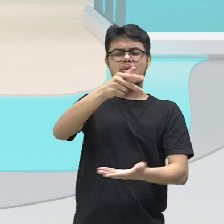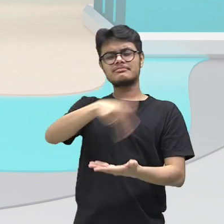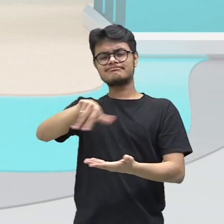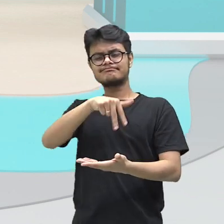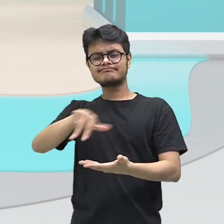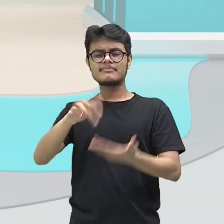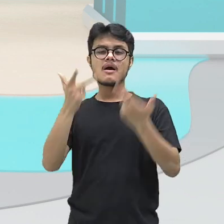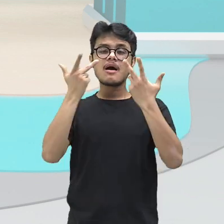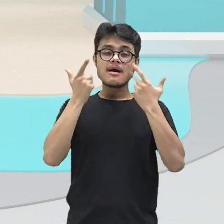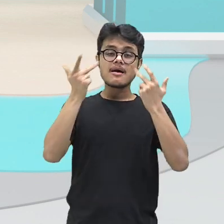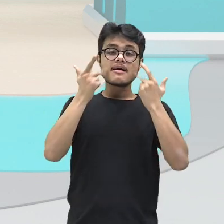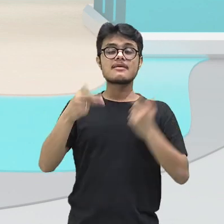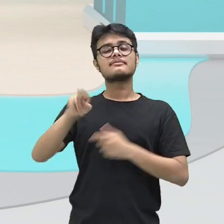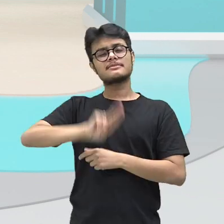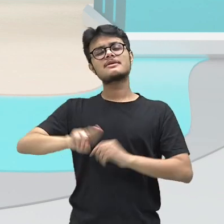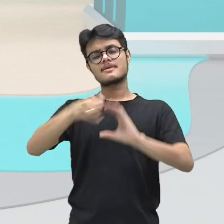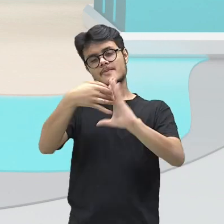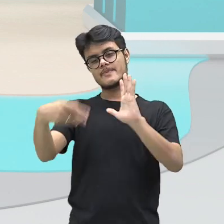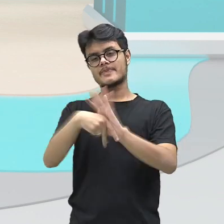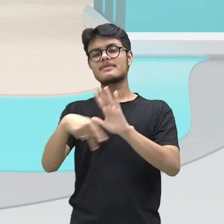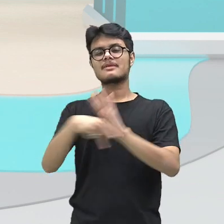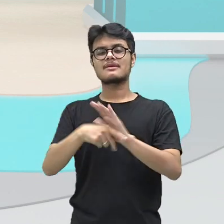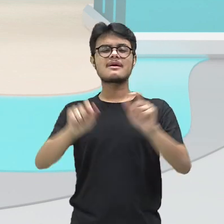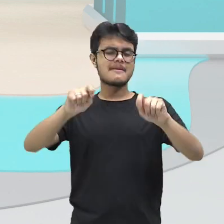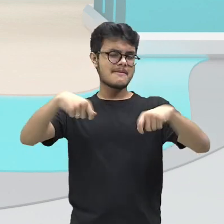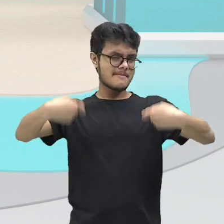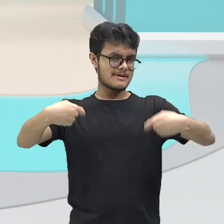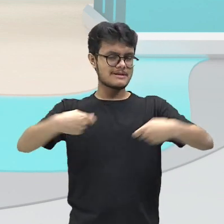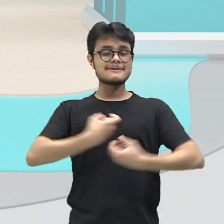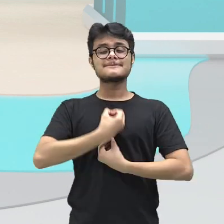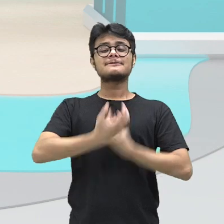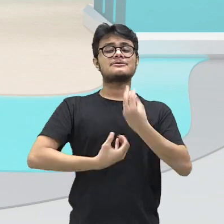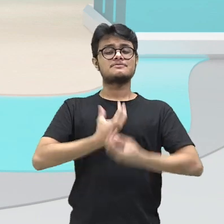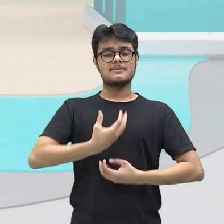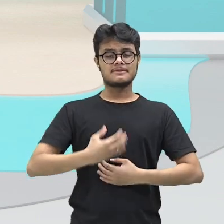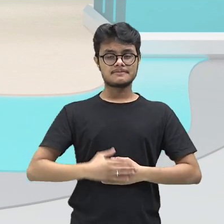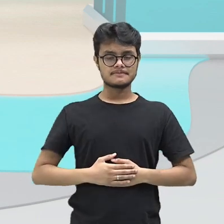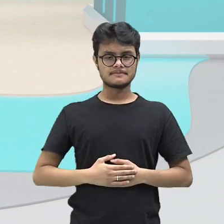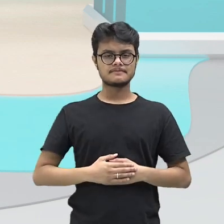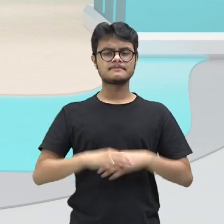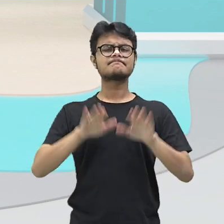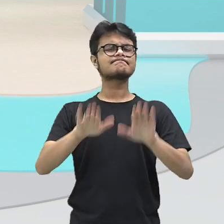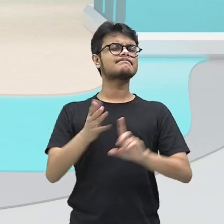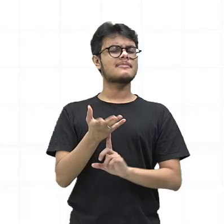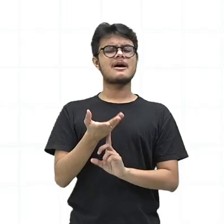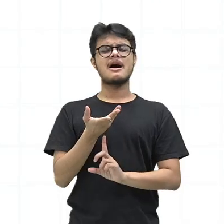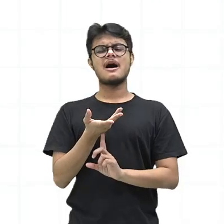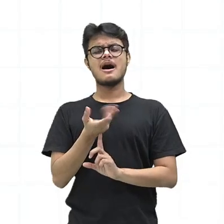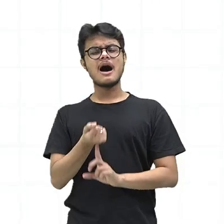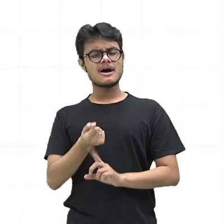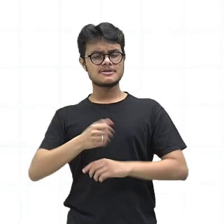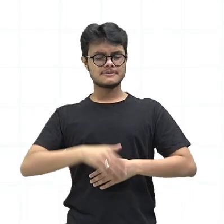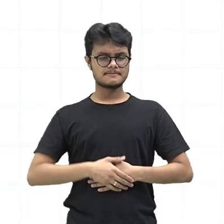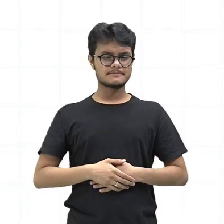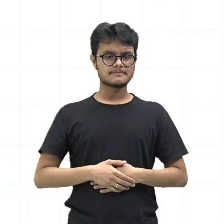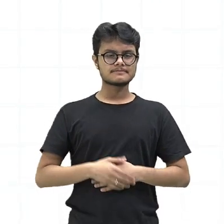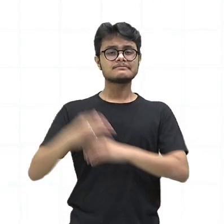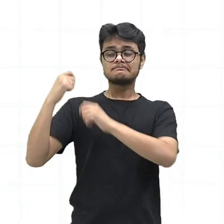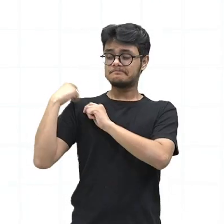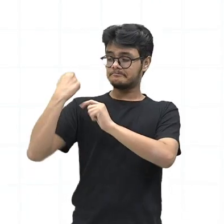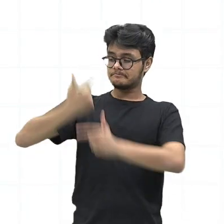ela tem esse caráter, essa necessidade da expressão. Então, arte. Vamos falar da arte tradicional.